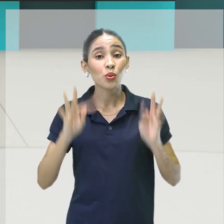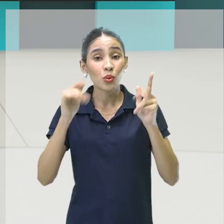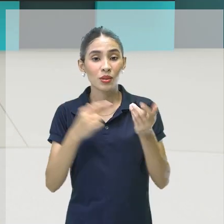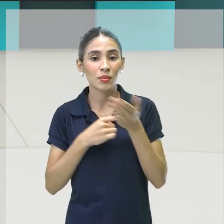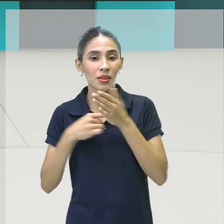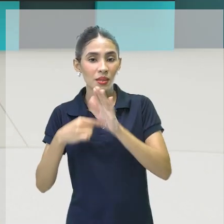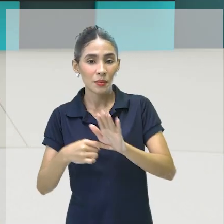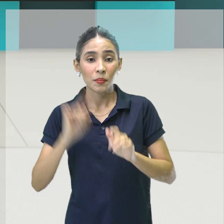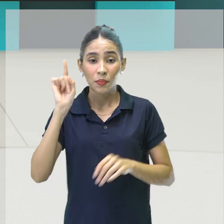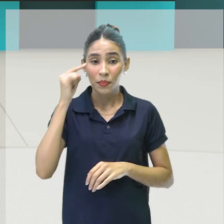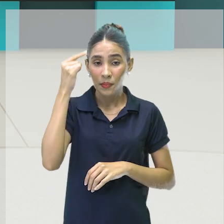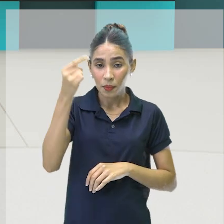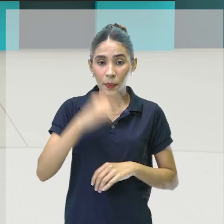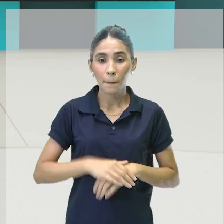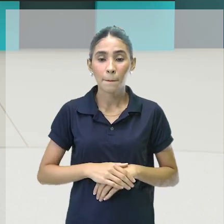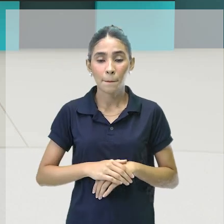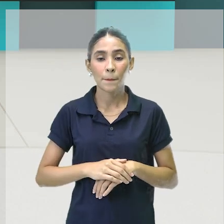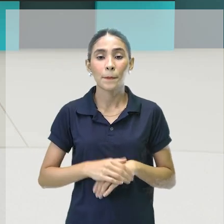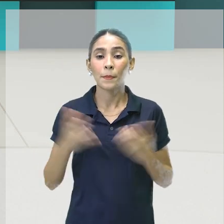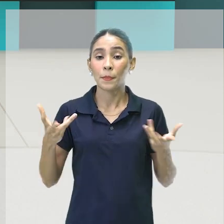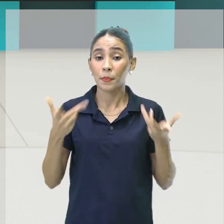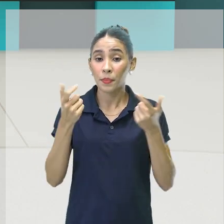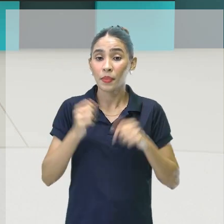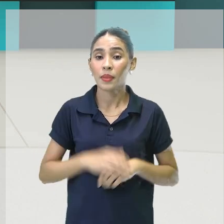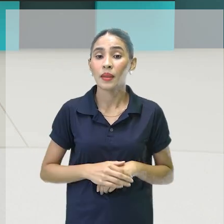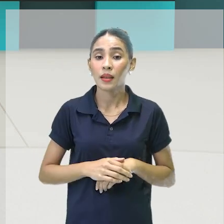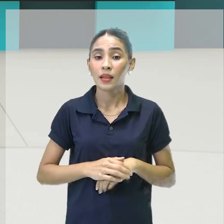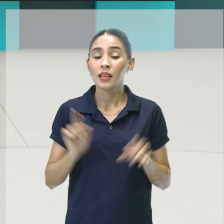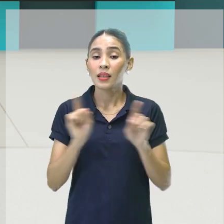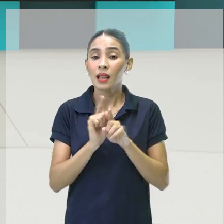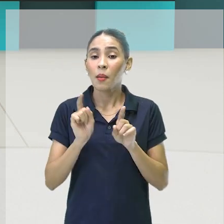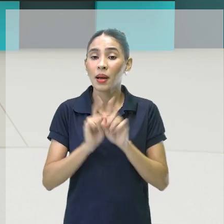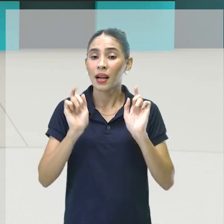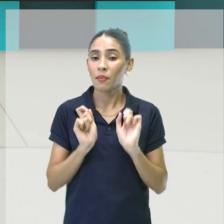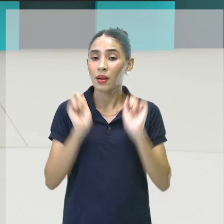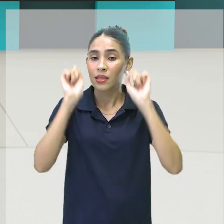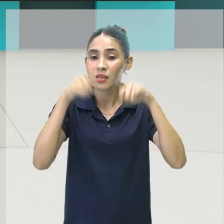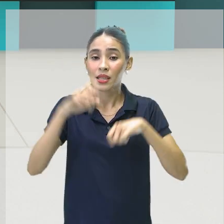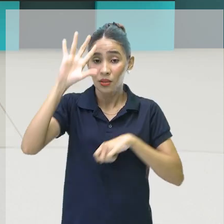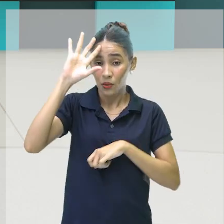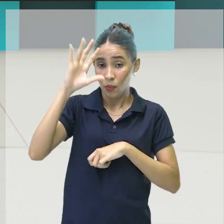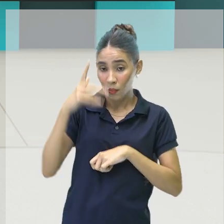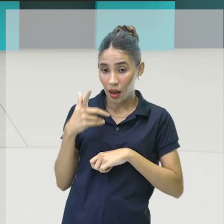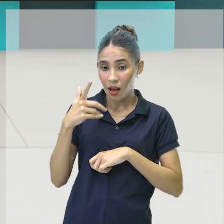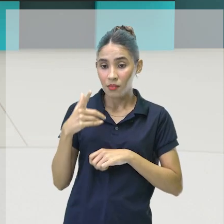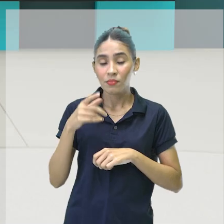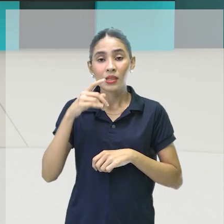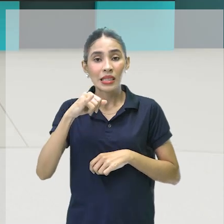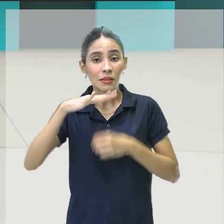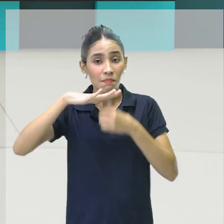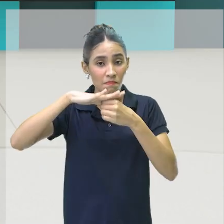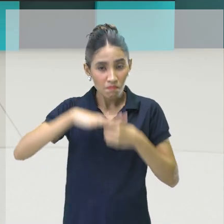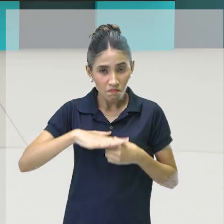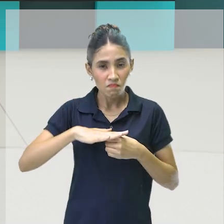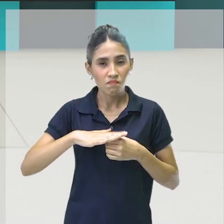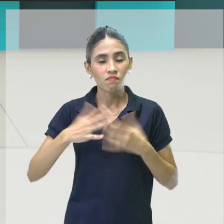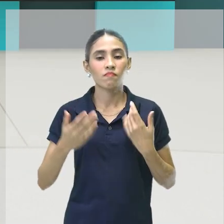vocês. Prosseguindo, outros benefícios é que amplia a capacidade de tomar decisões sob